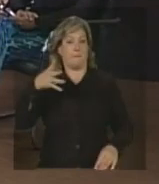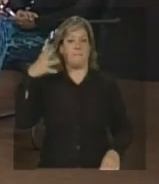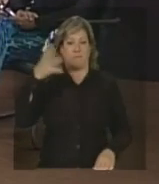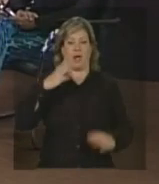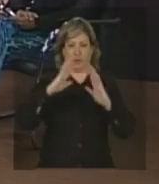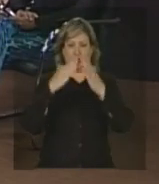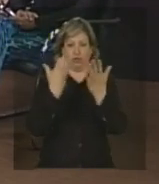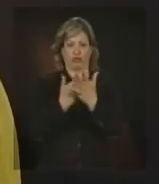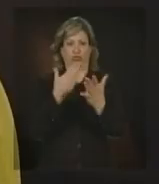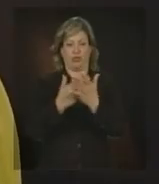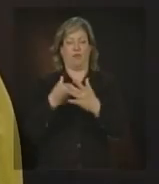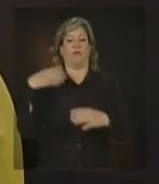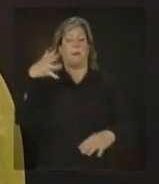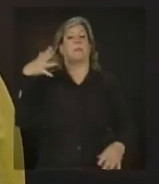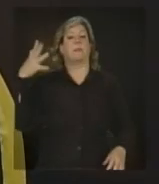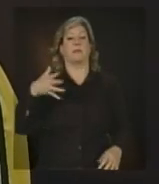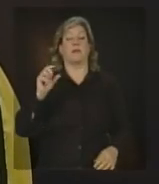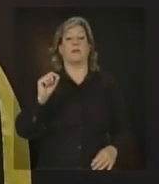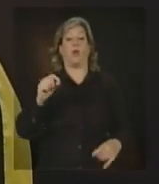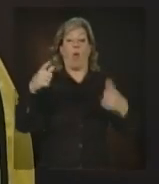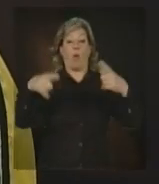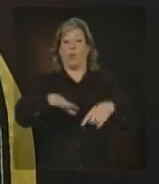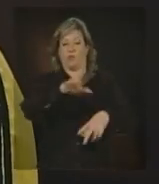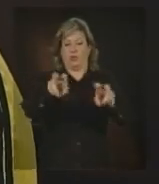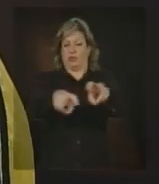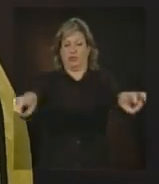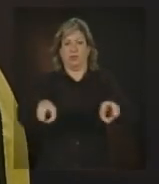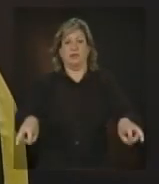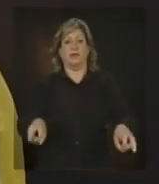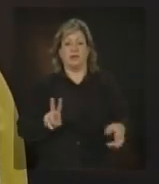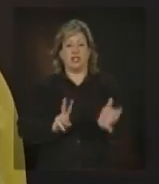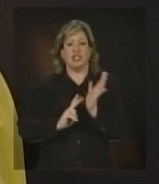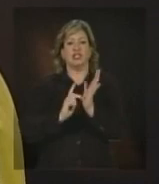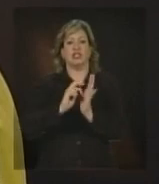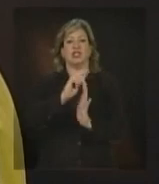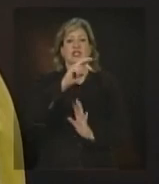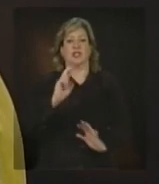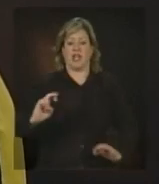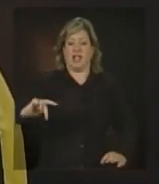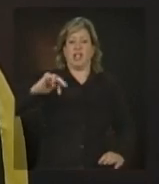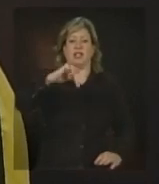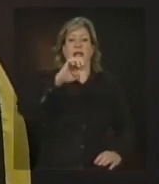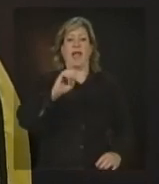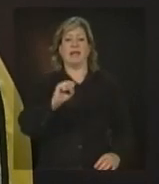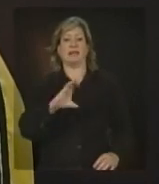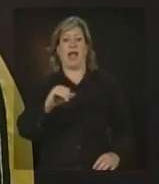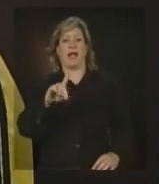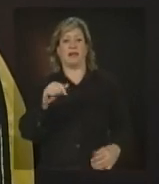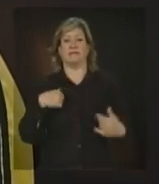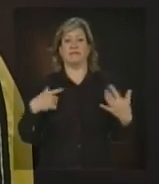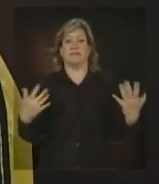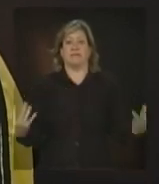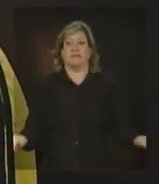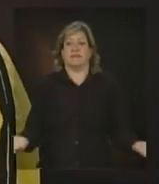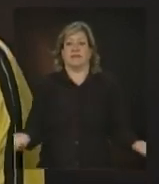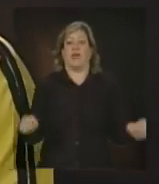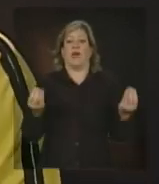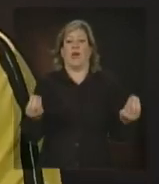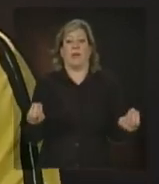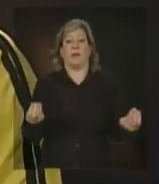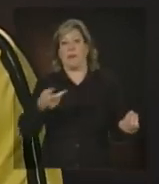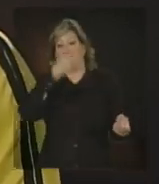na escola, onde o auditório era escada para chegar. E aí, você vê, poxa, eu tive